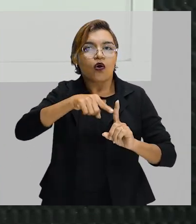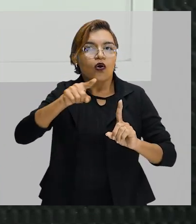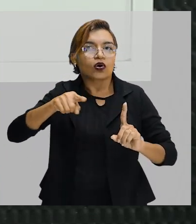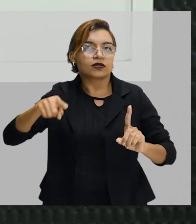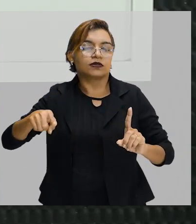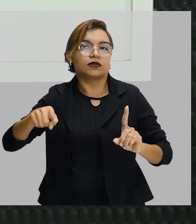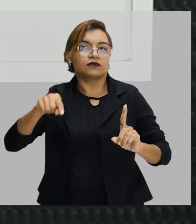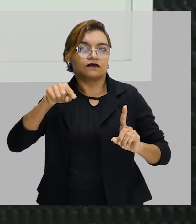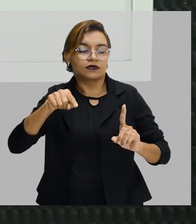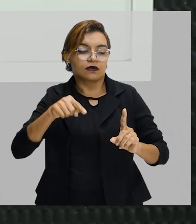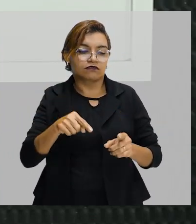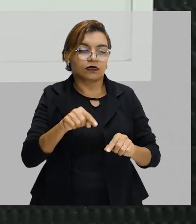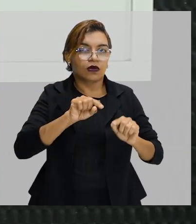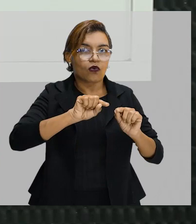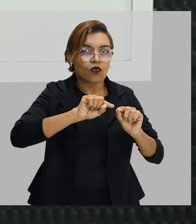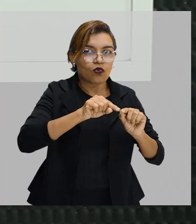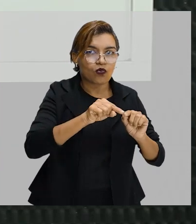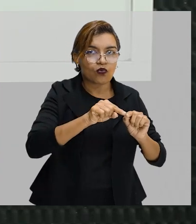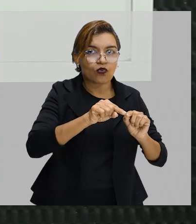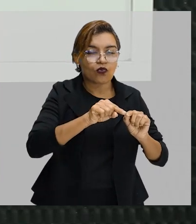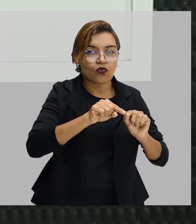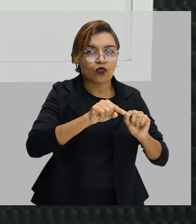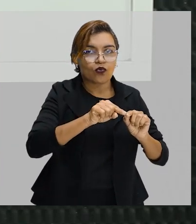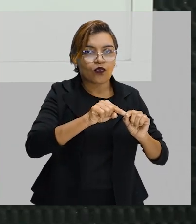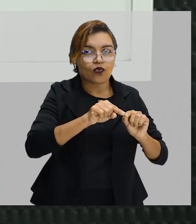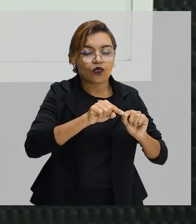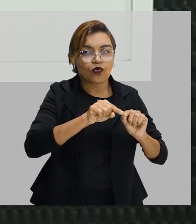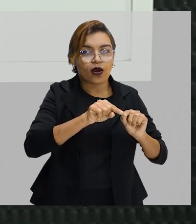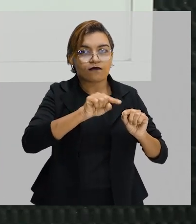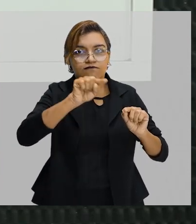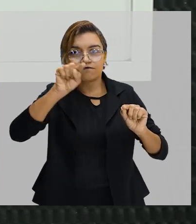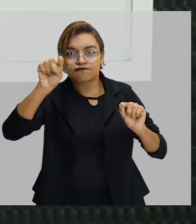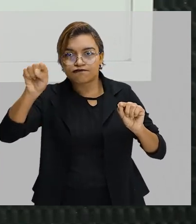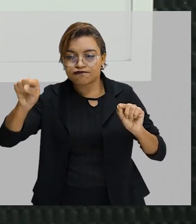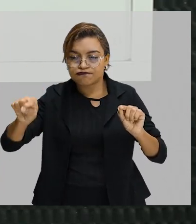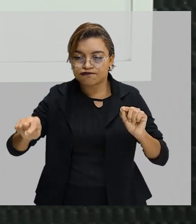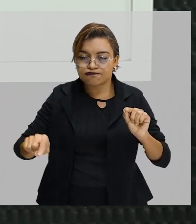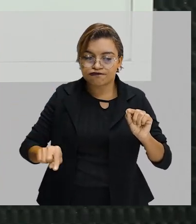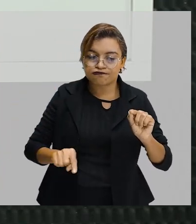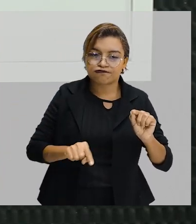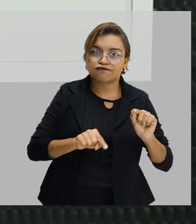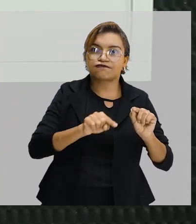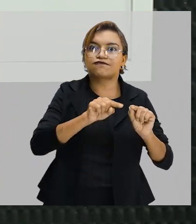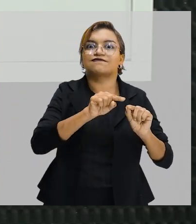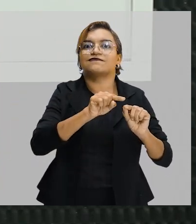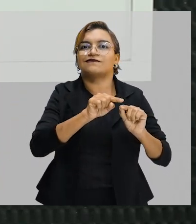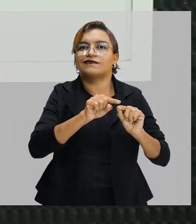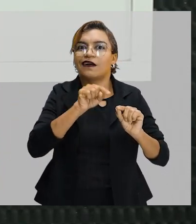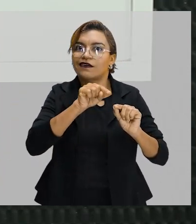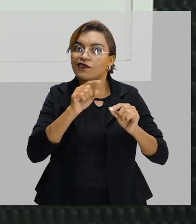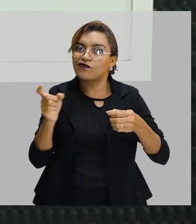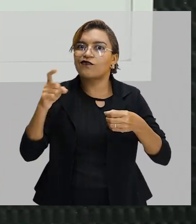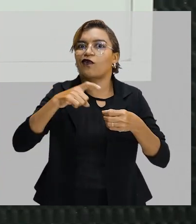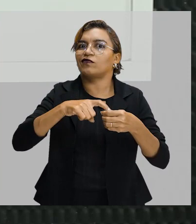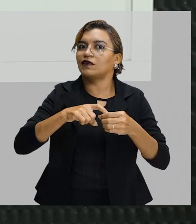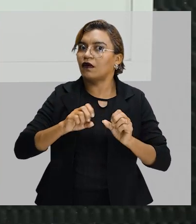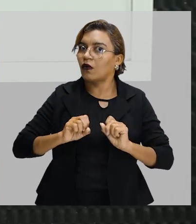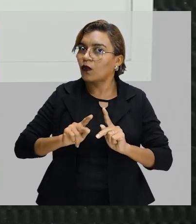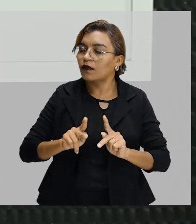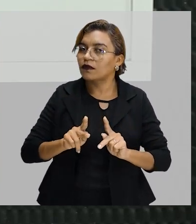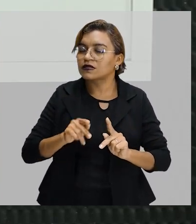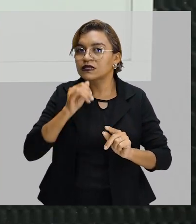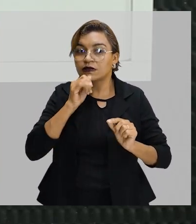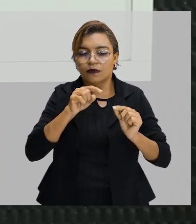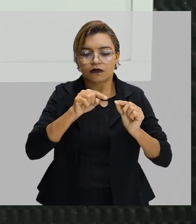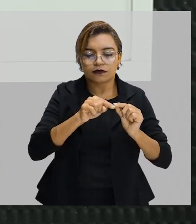de um ponto e retornar para este mesmo ponto. Cuidado. Tá certo? Sai de